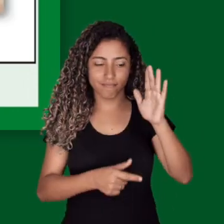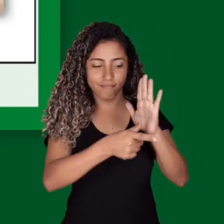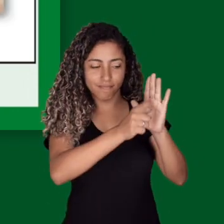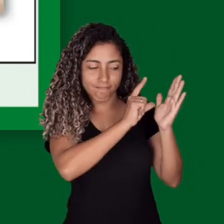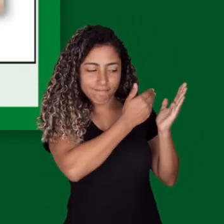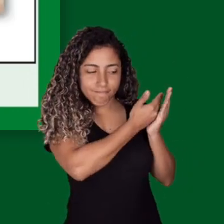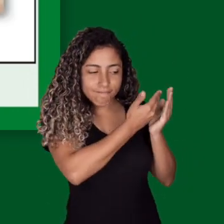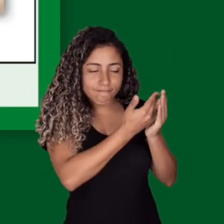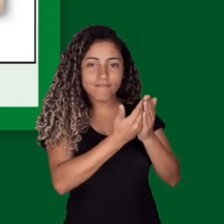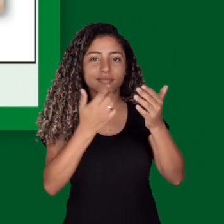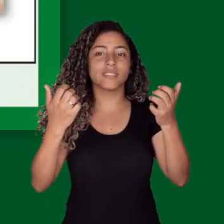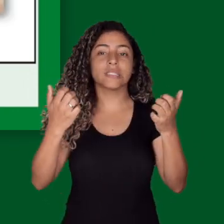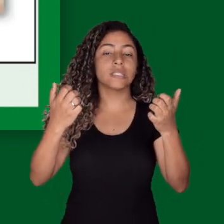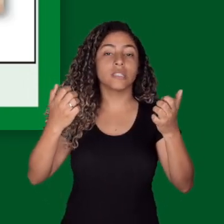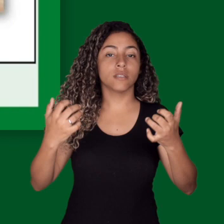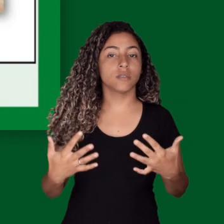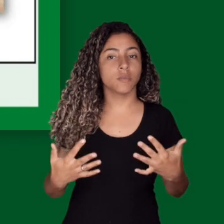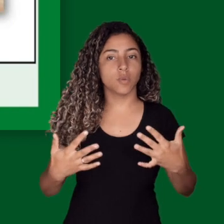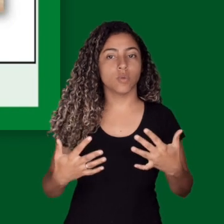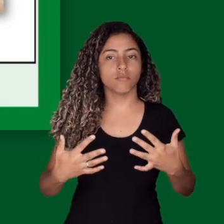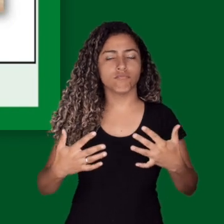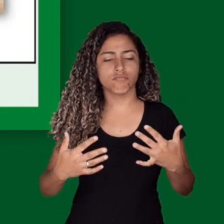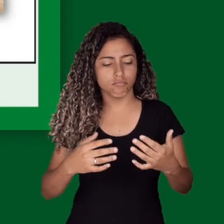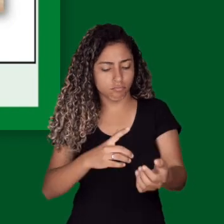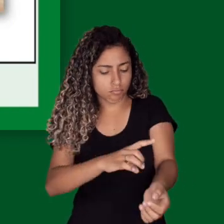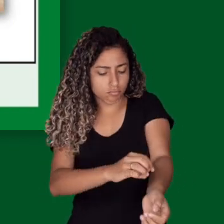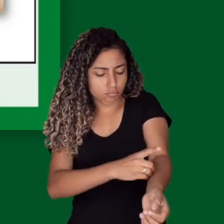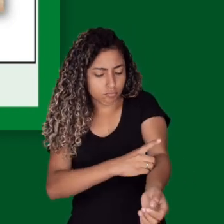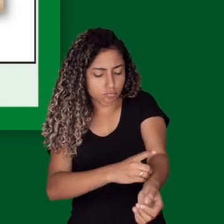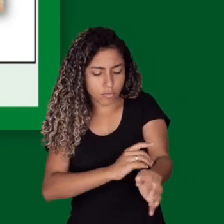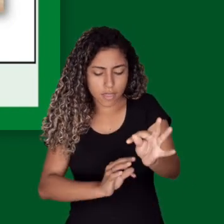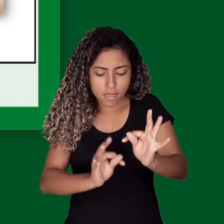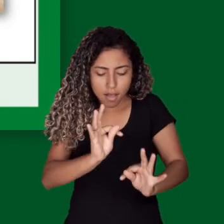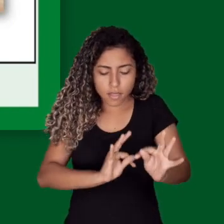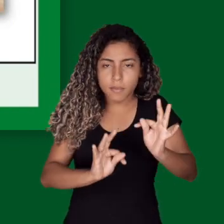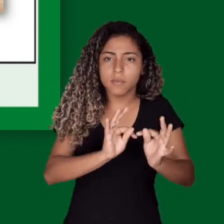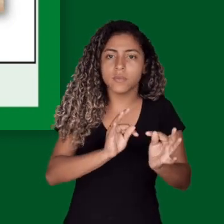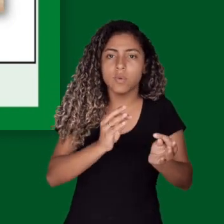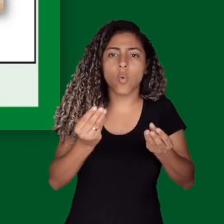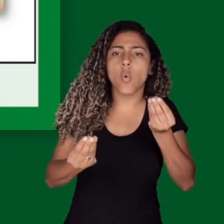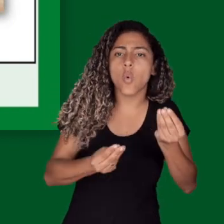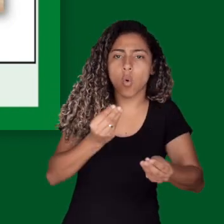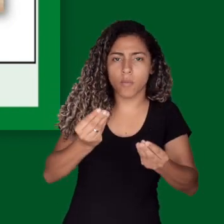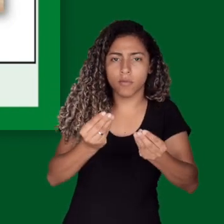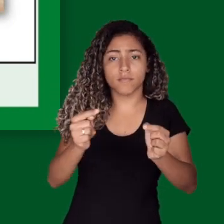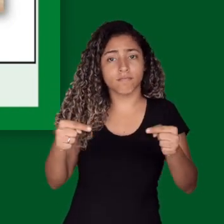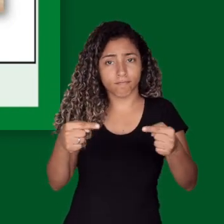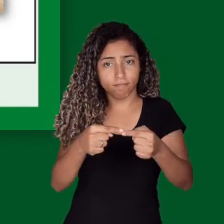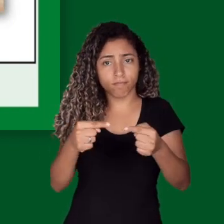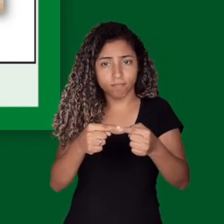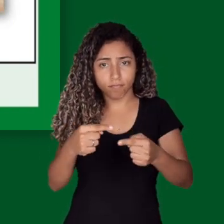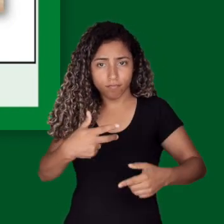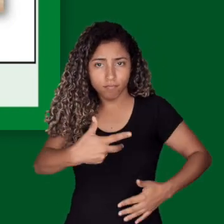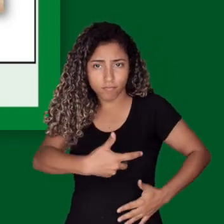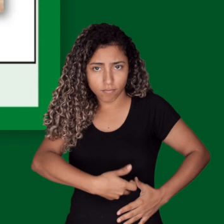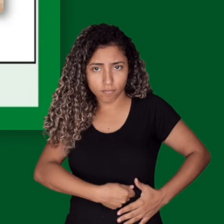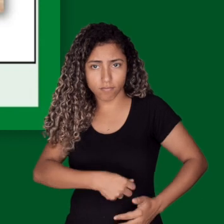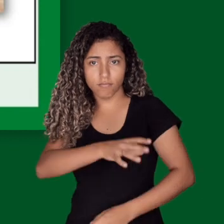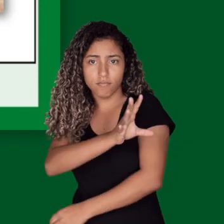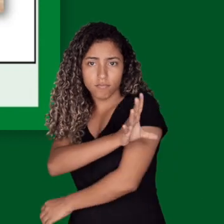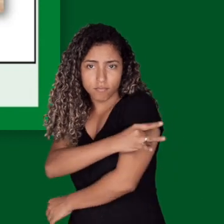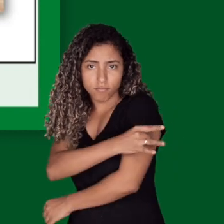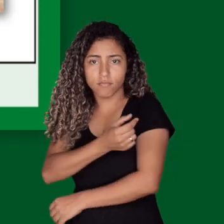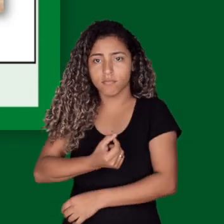Como a gente viu na aula anterior, a base do tratamento do diabetes consiste na